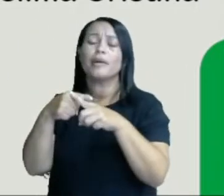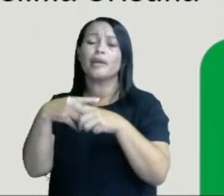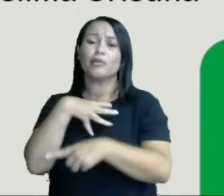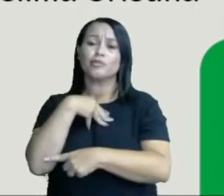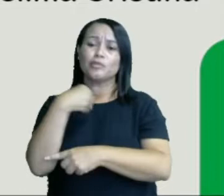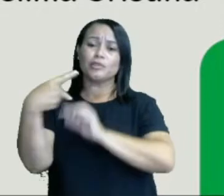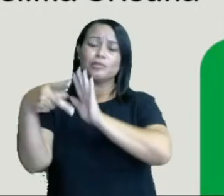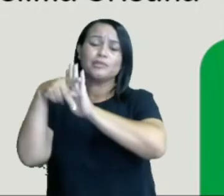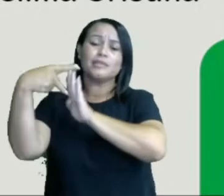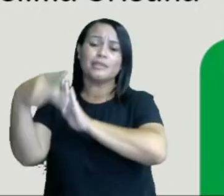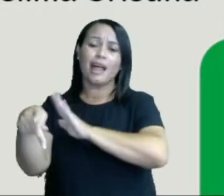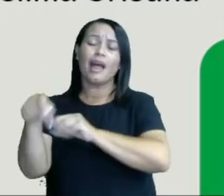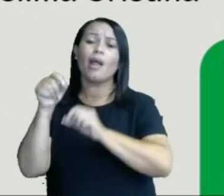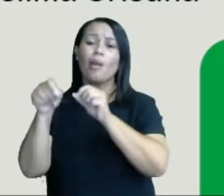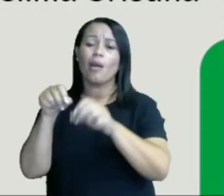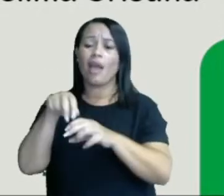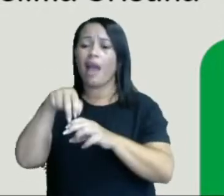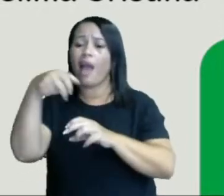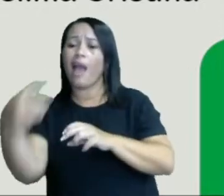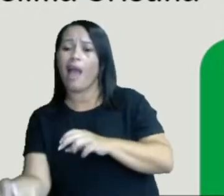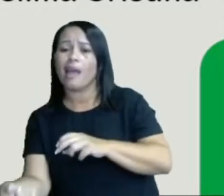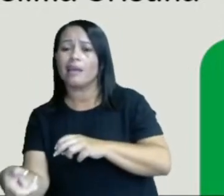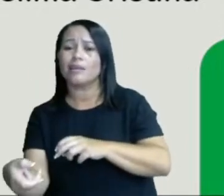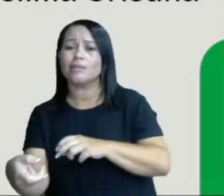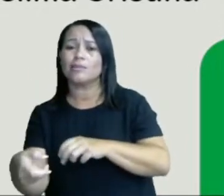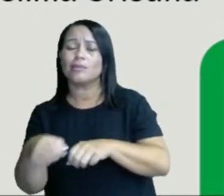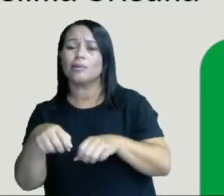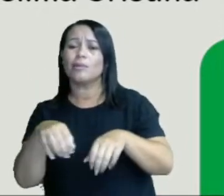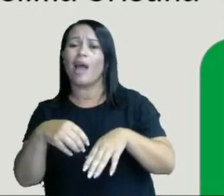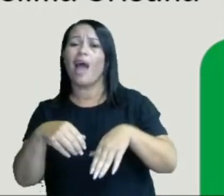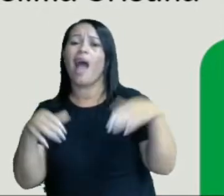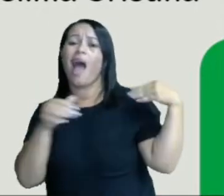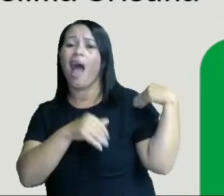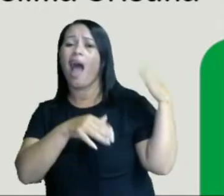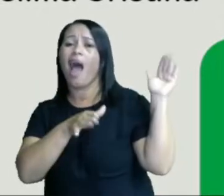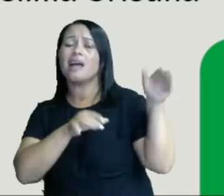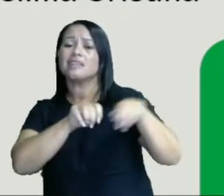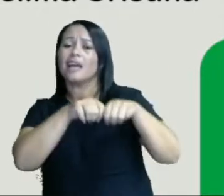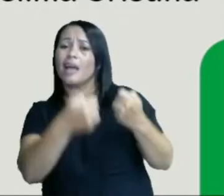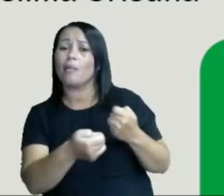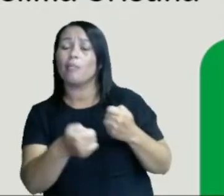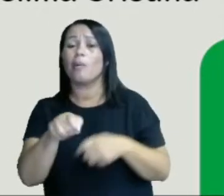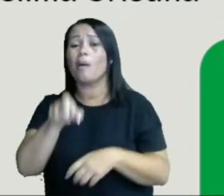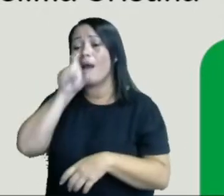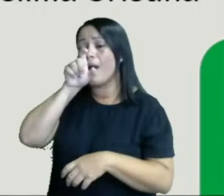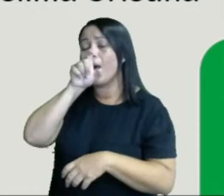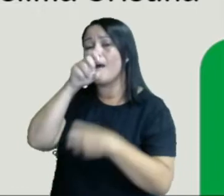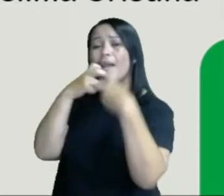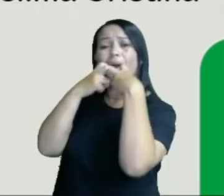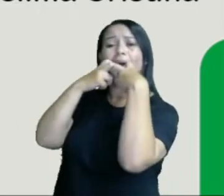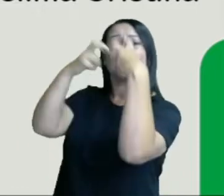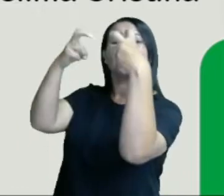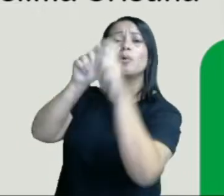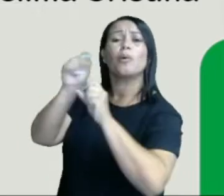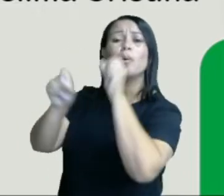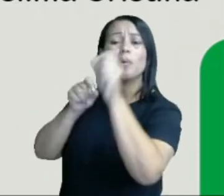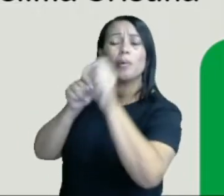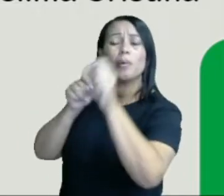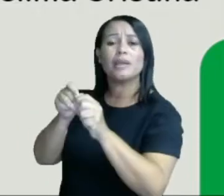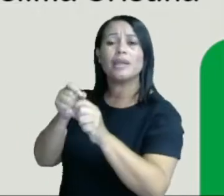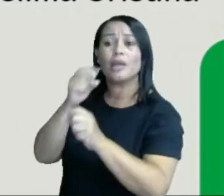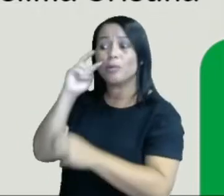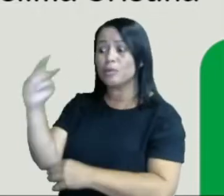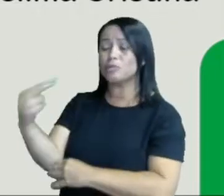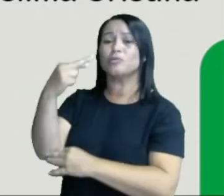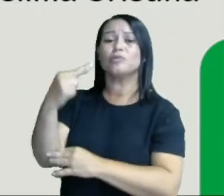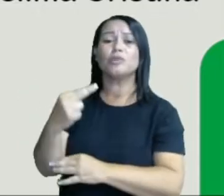caíram e se machucaram." A arara, desesperada, gritou assim